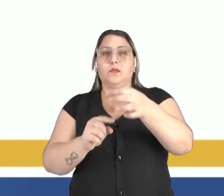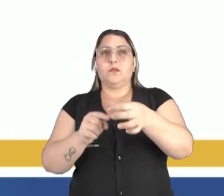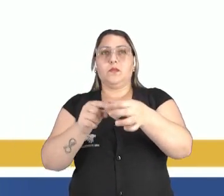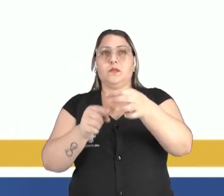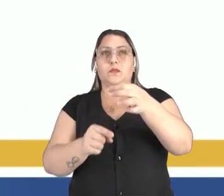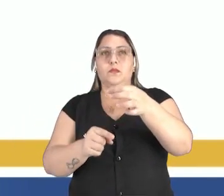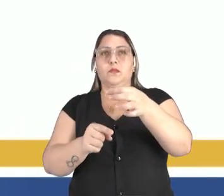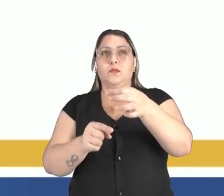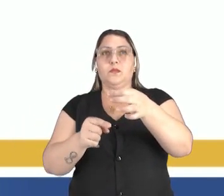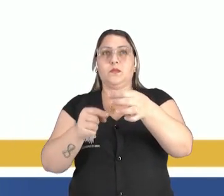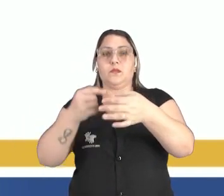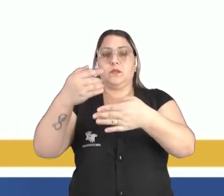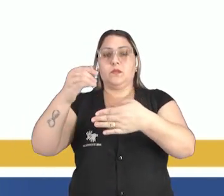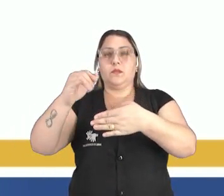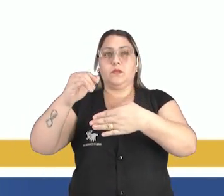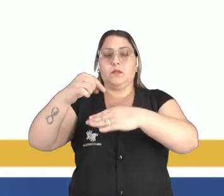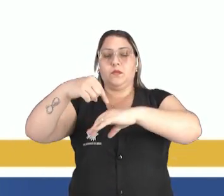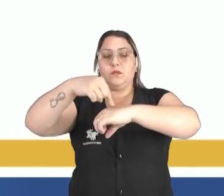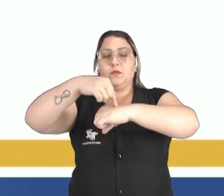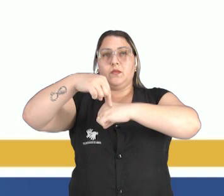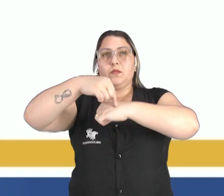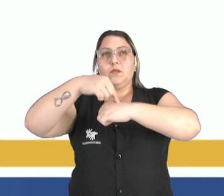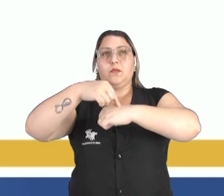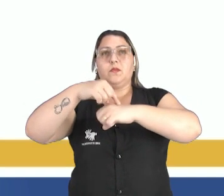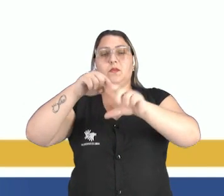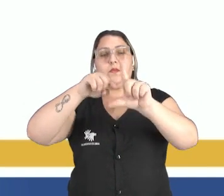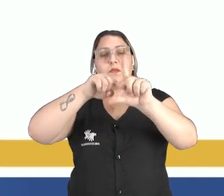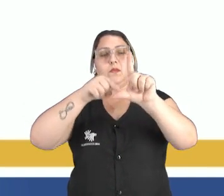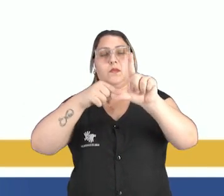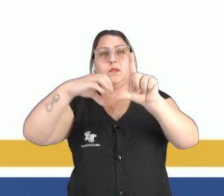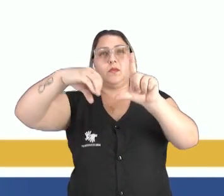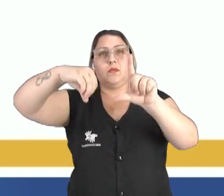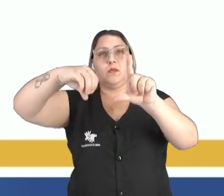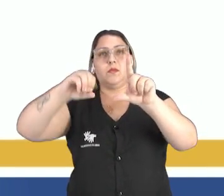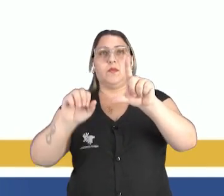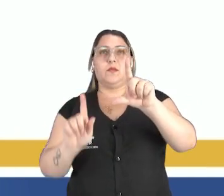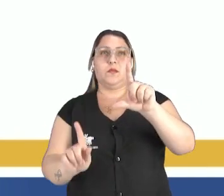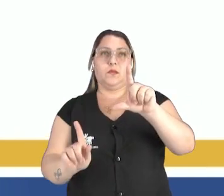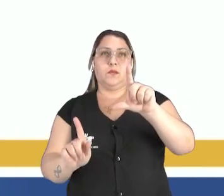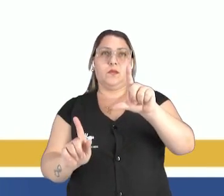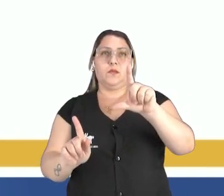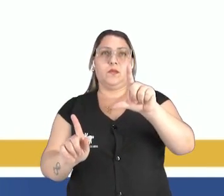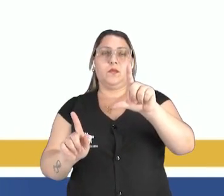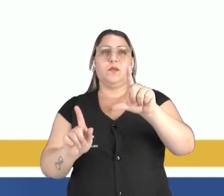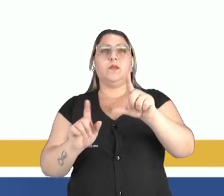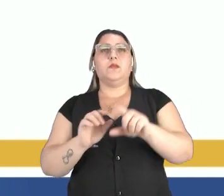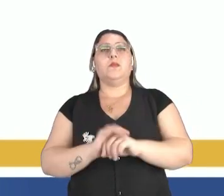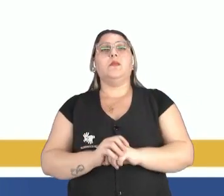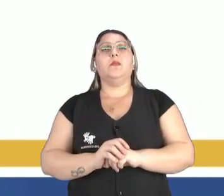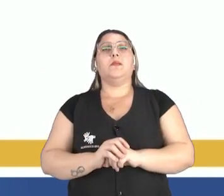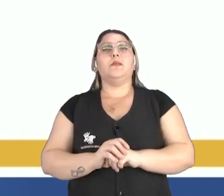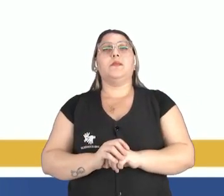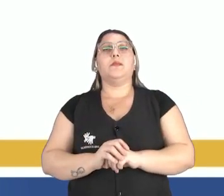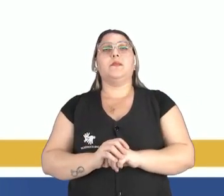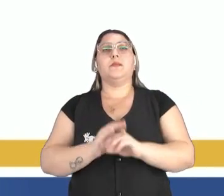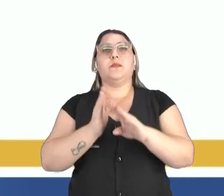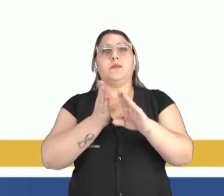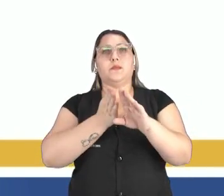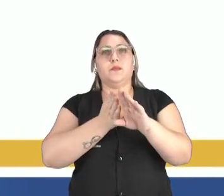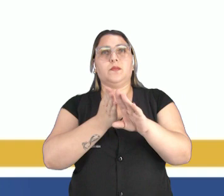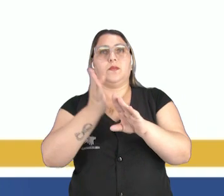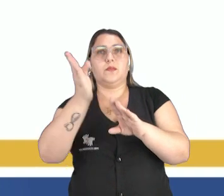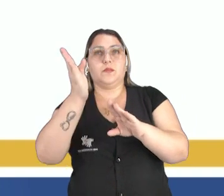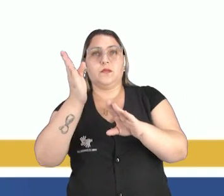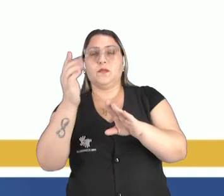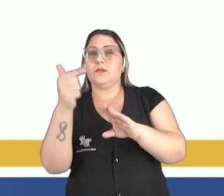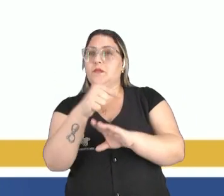tocar aqui bem no meio, vai formar um ângulo de 90 graus, por isso que é perpendicular. No caso do oblíquo, isso aqui é inclinado, tá? Não